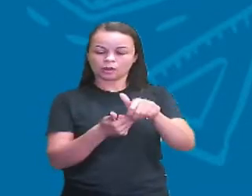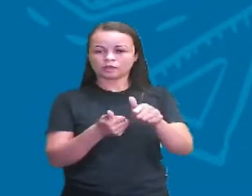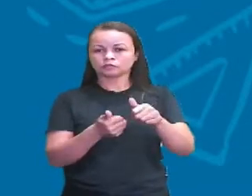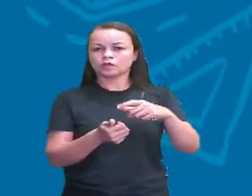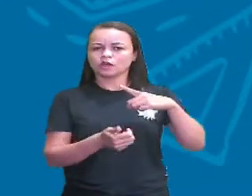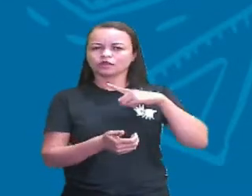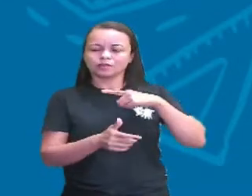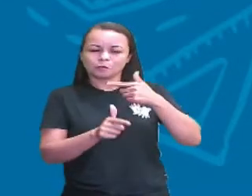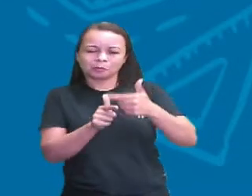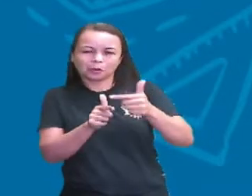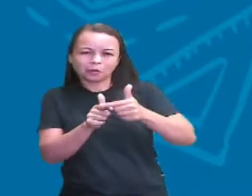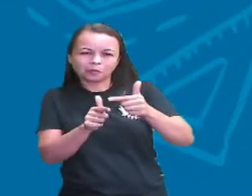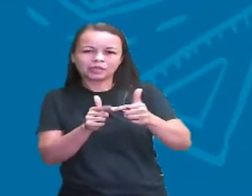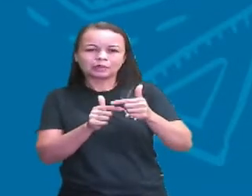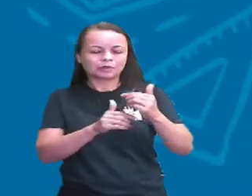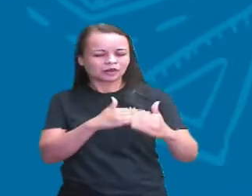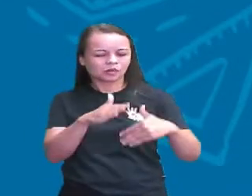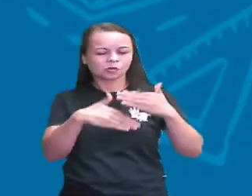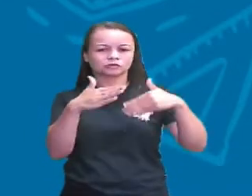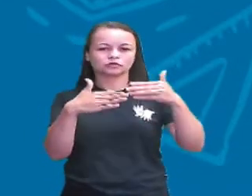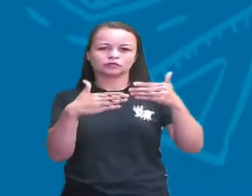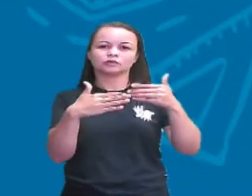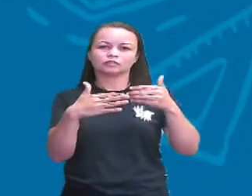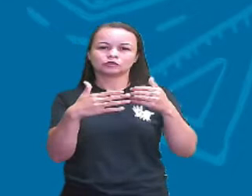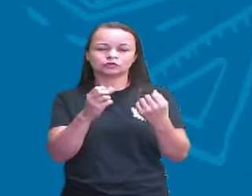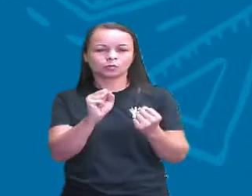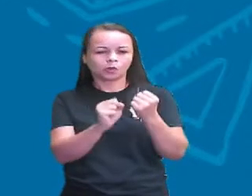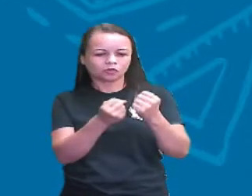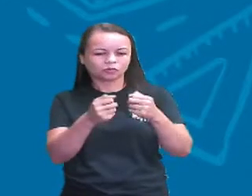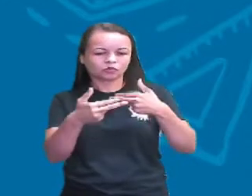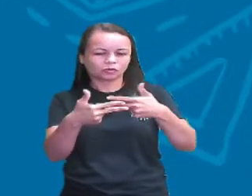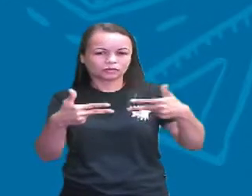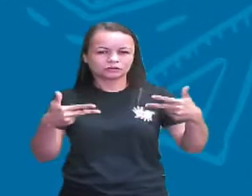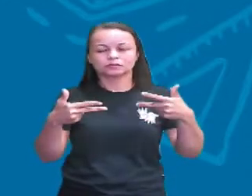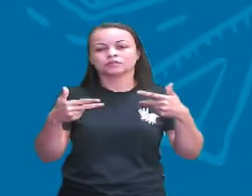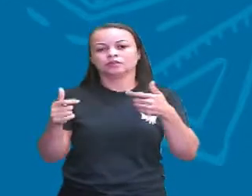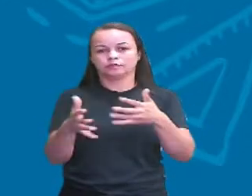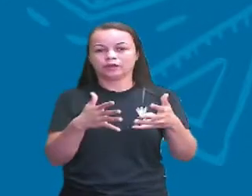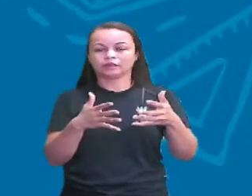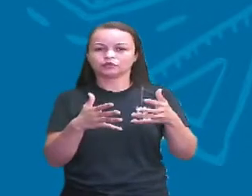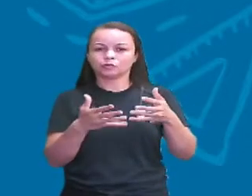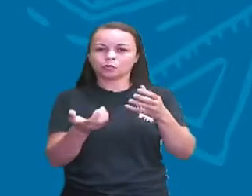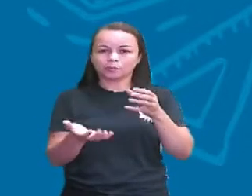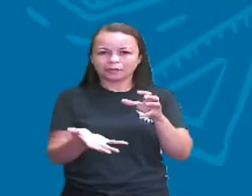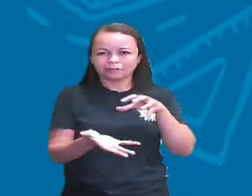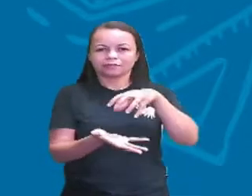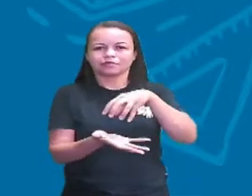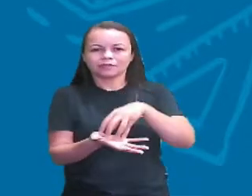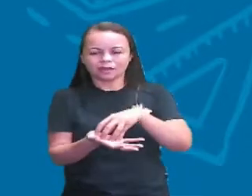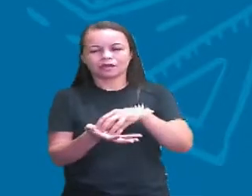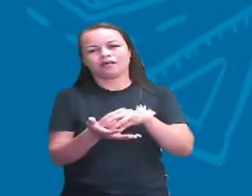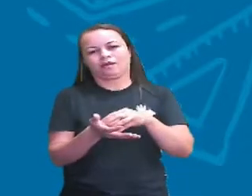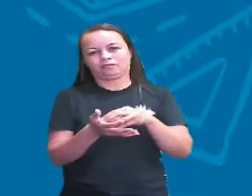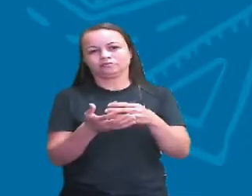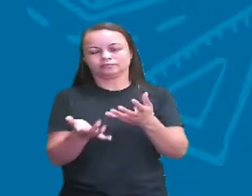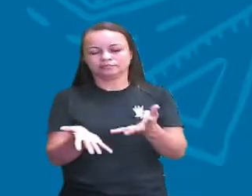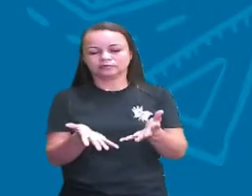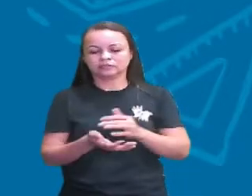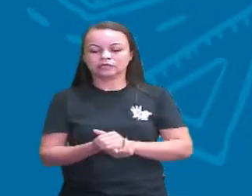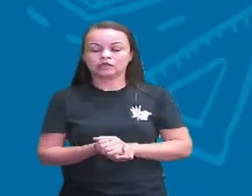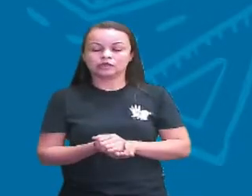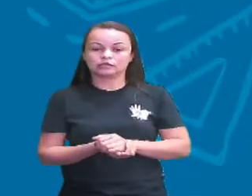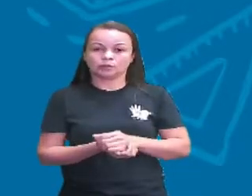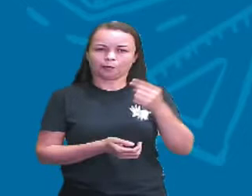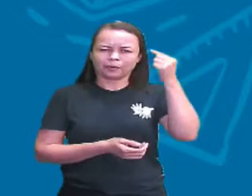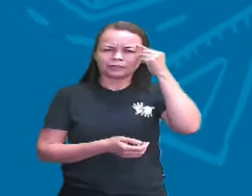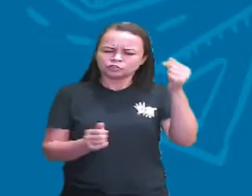problemas para continuarem produzindo e dominando os mercados. Então pensem comigo, se as novas